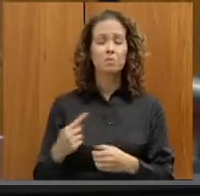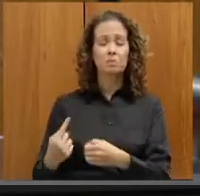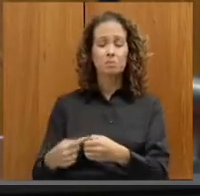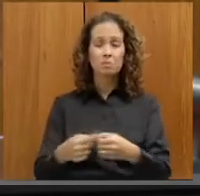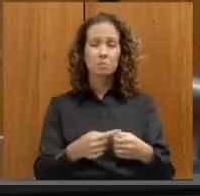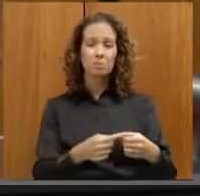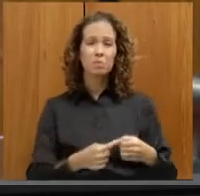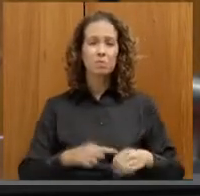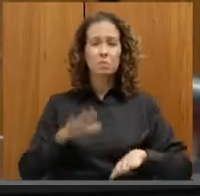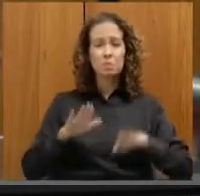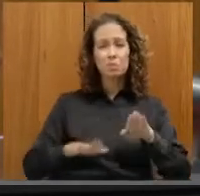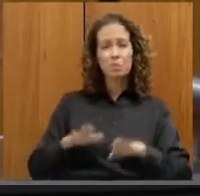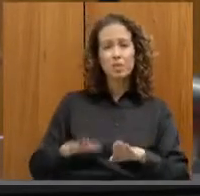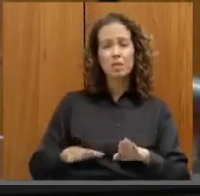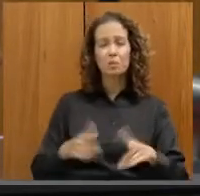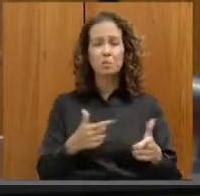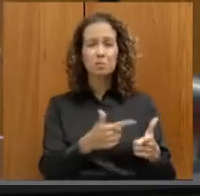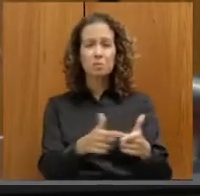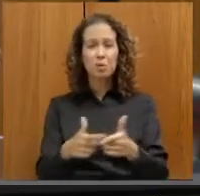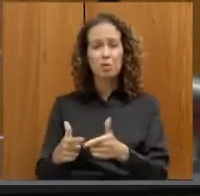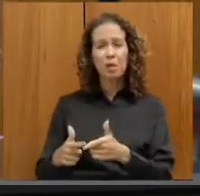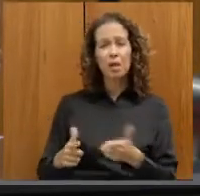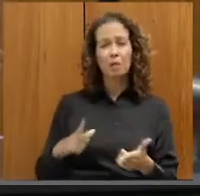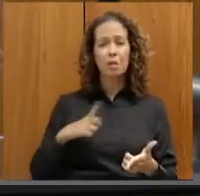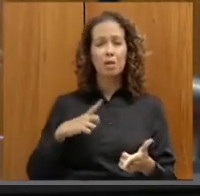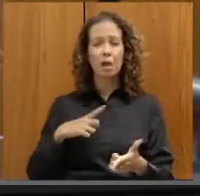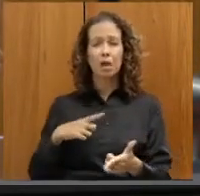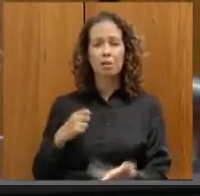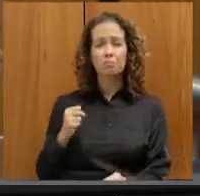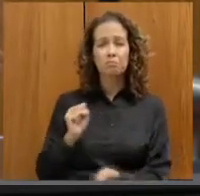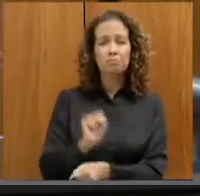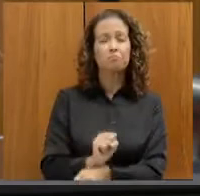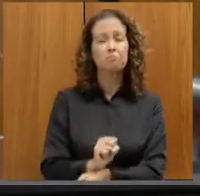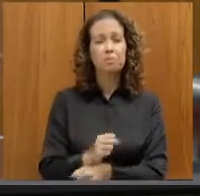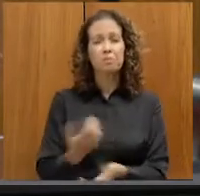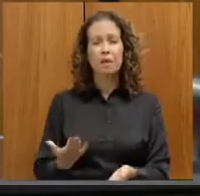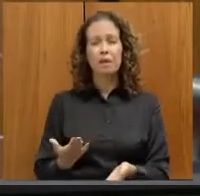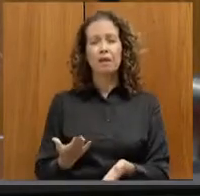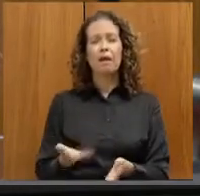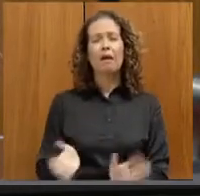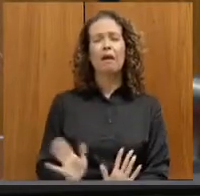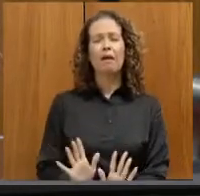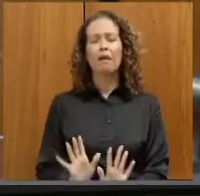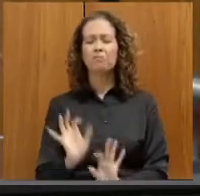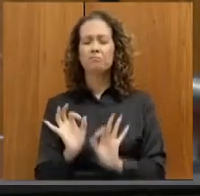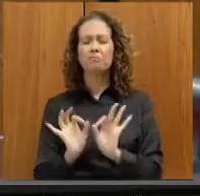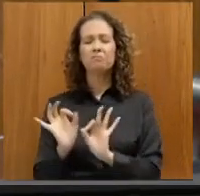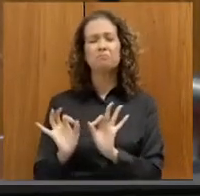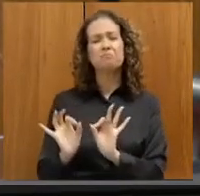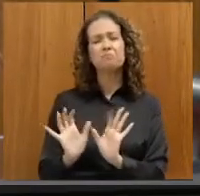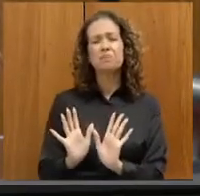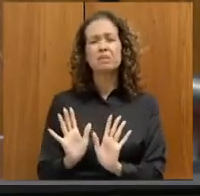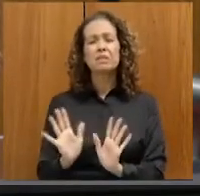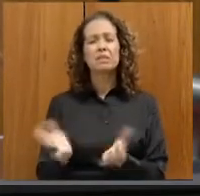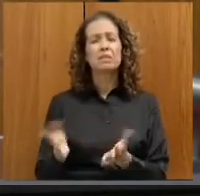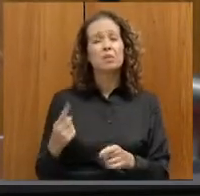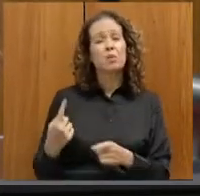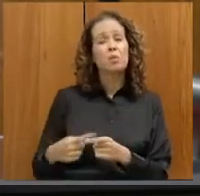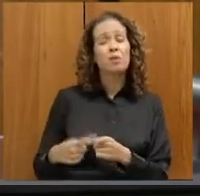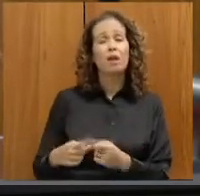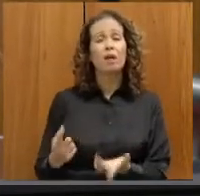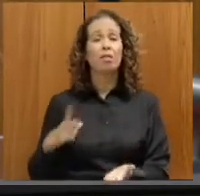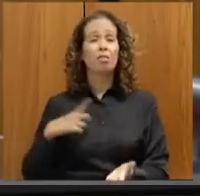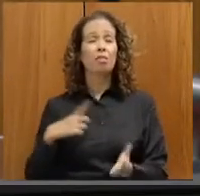Impacto para os servidores a vedações não é possível fazer uma leitura Rasa de uma uma lei complementar porque tem